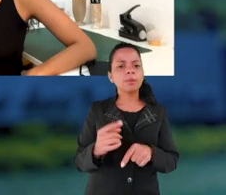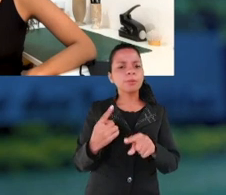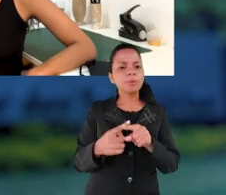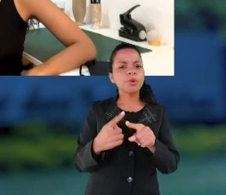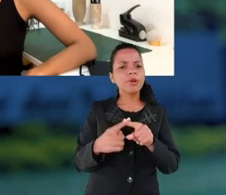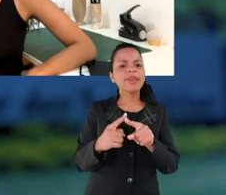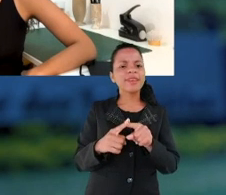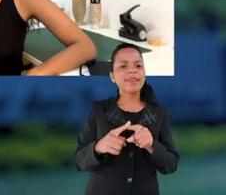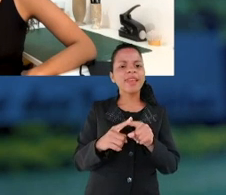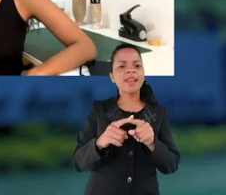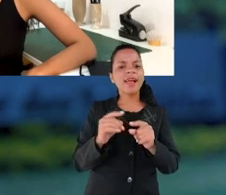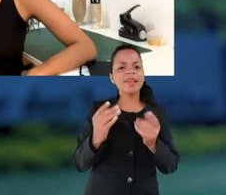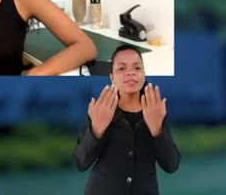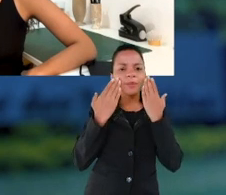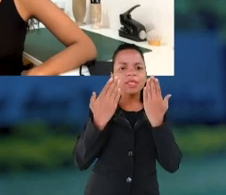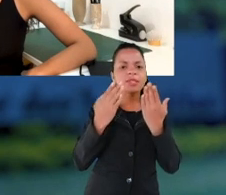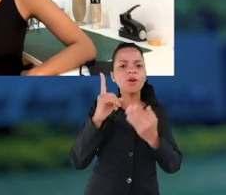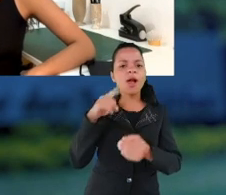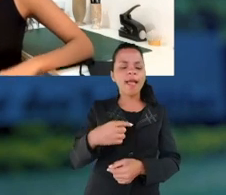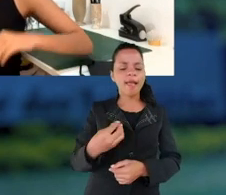nome Ser e Estar.